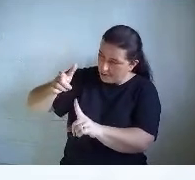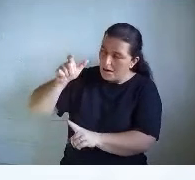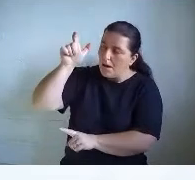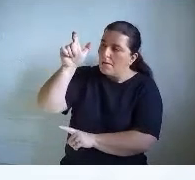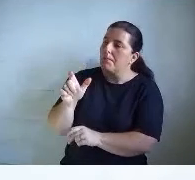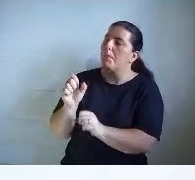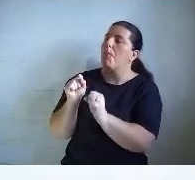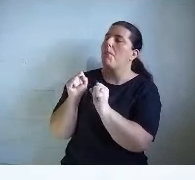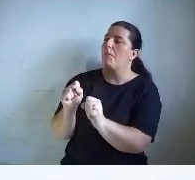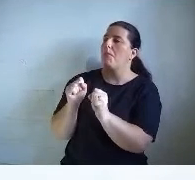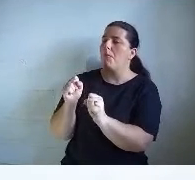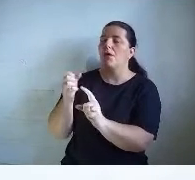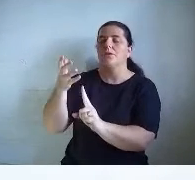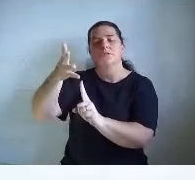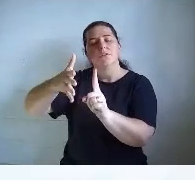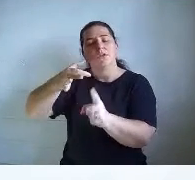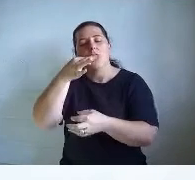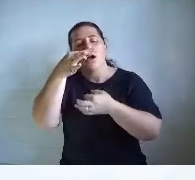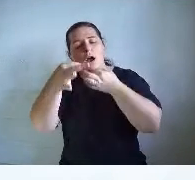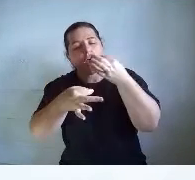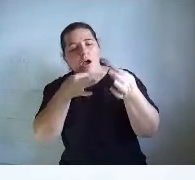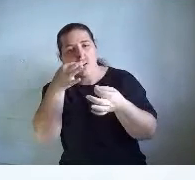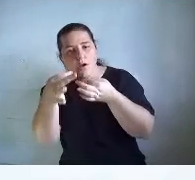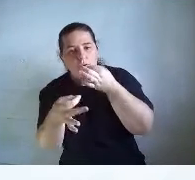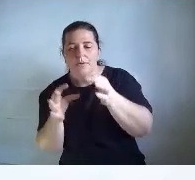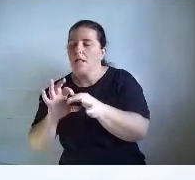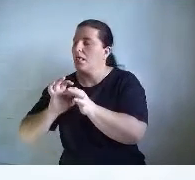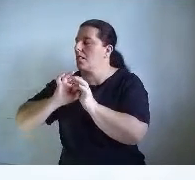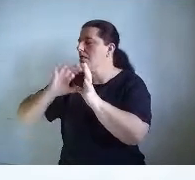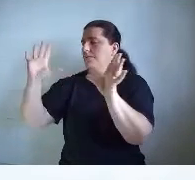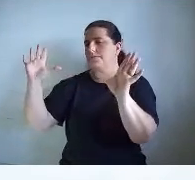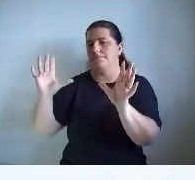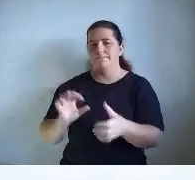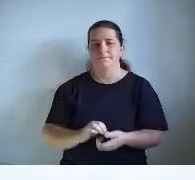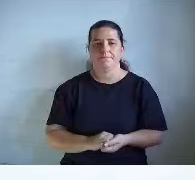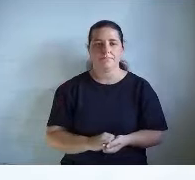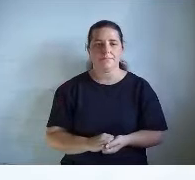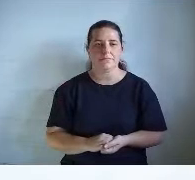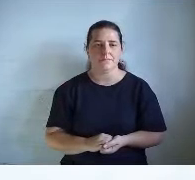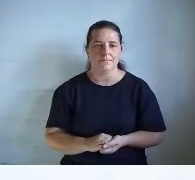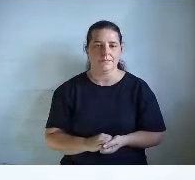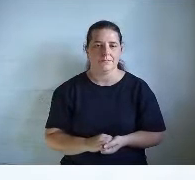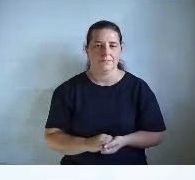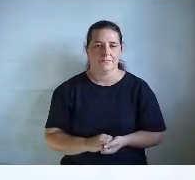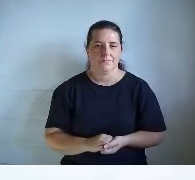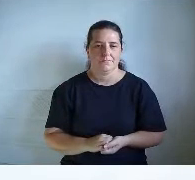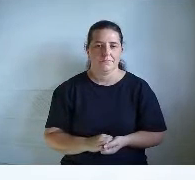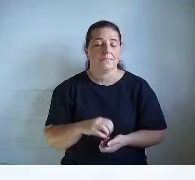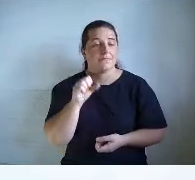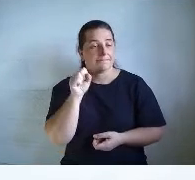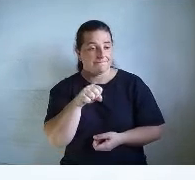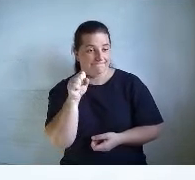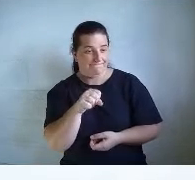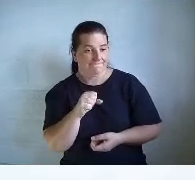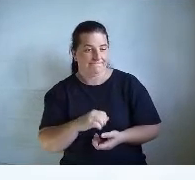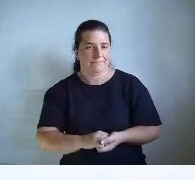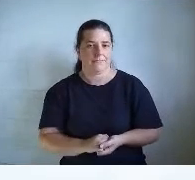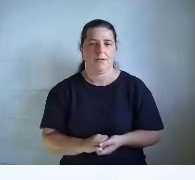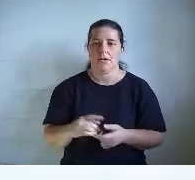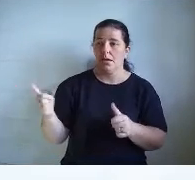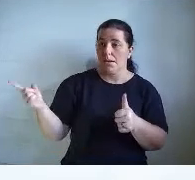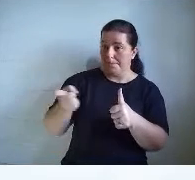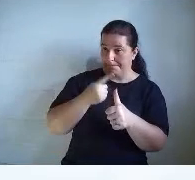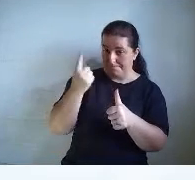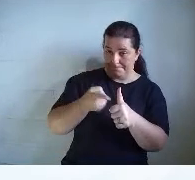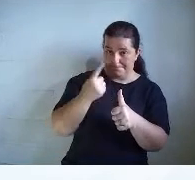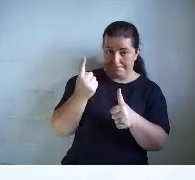fazer seus comentários. Um comentário livre, doutora. Fique à vontade. Sim. Bom, primeiro, a respeito